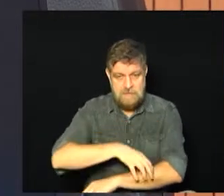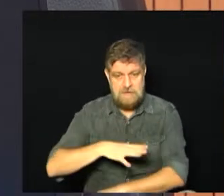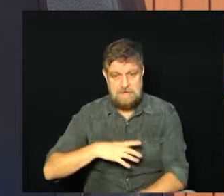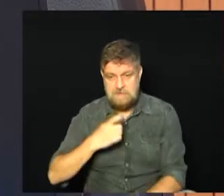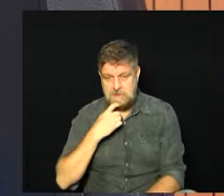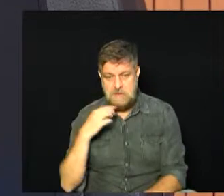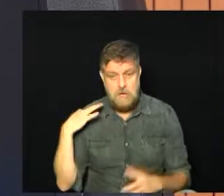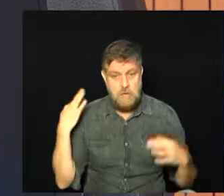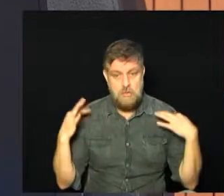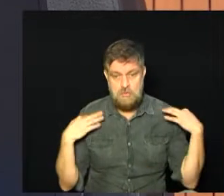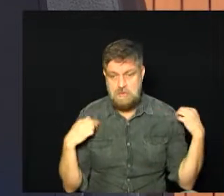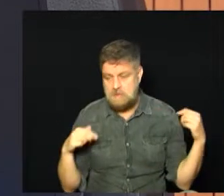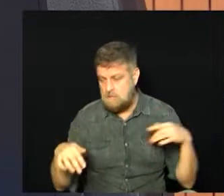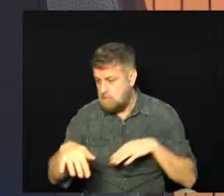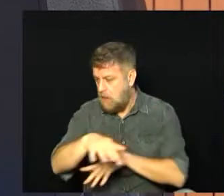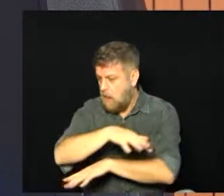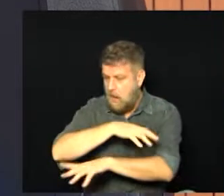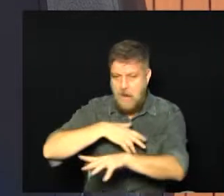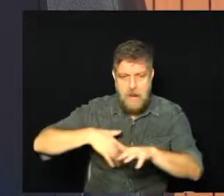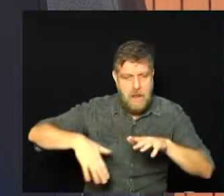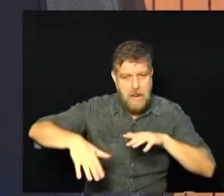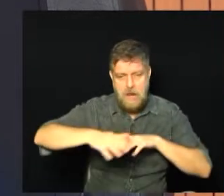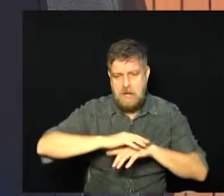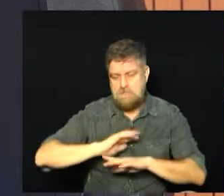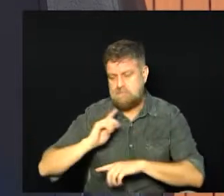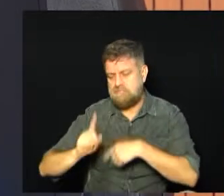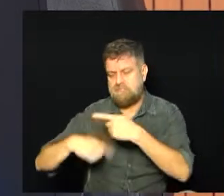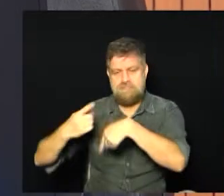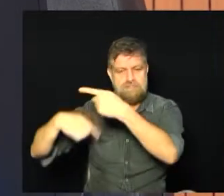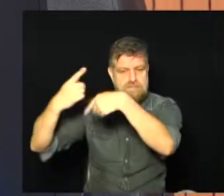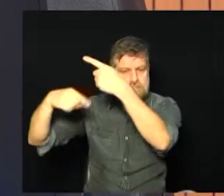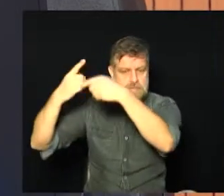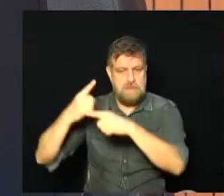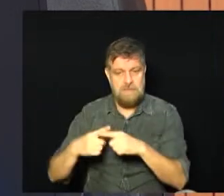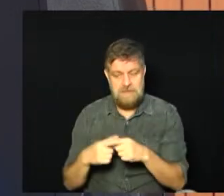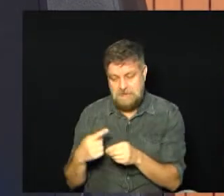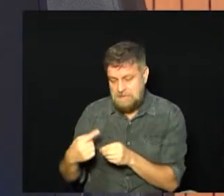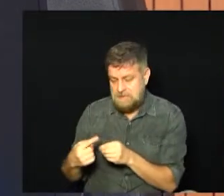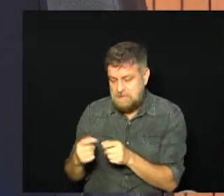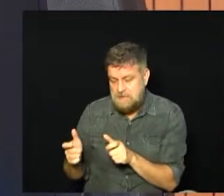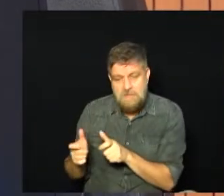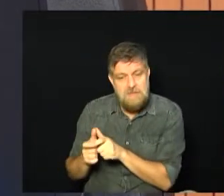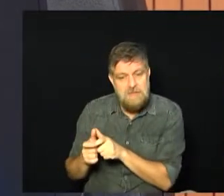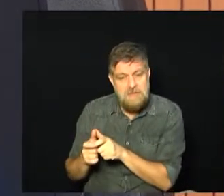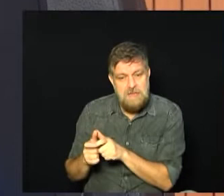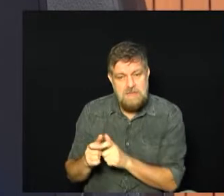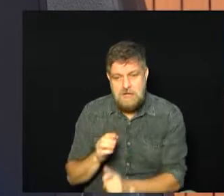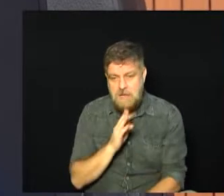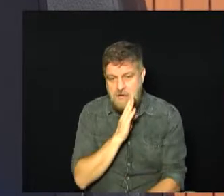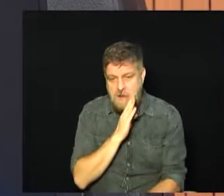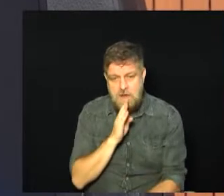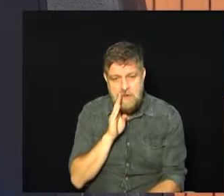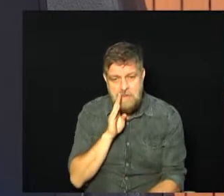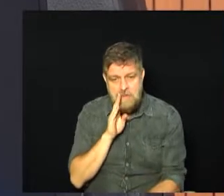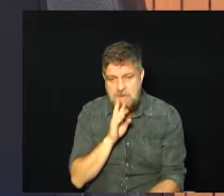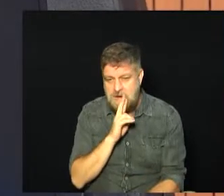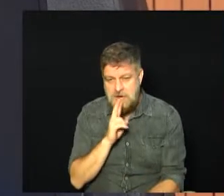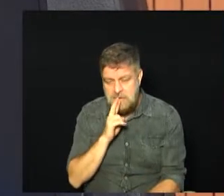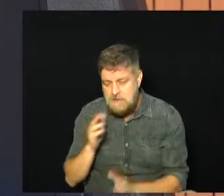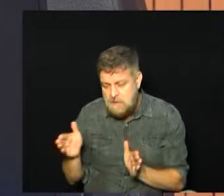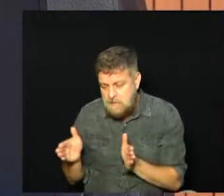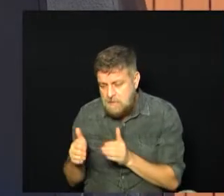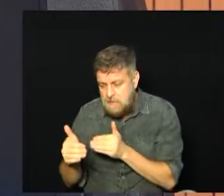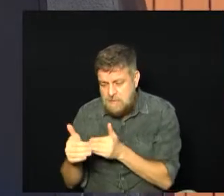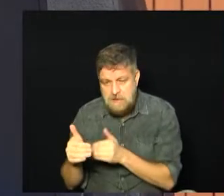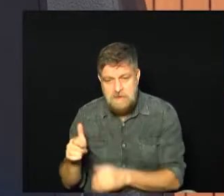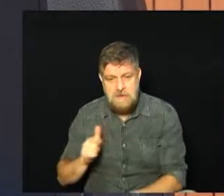da cidade com uma grandeza bem maior, porque é uma cidade pequena, os bares e restaurantes são pequenos, e o parklet passou a